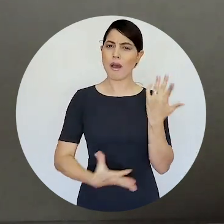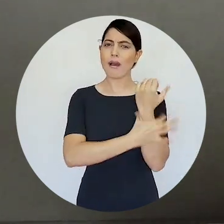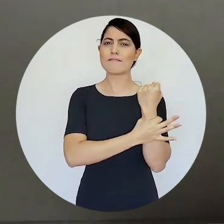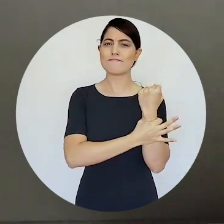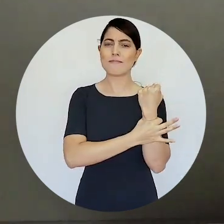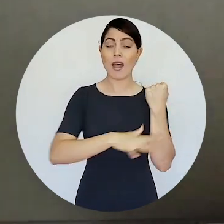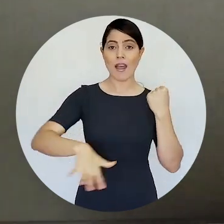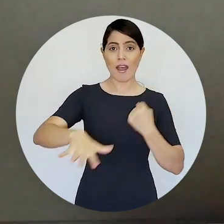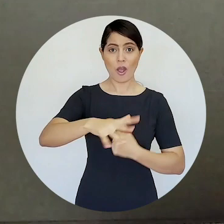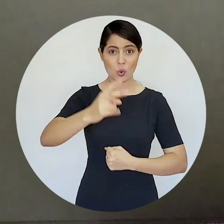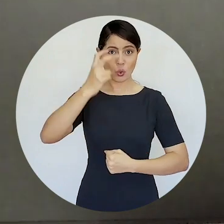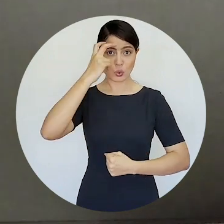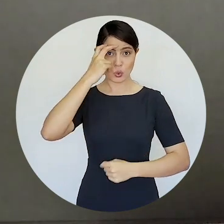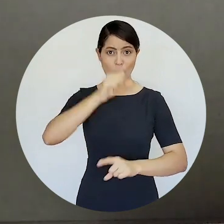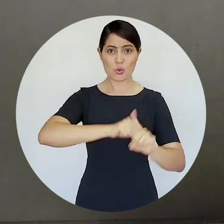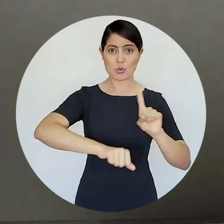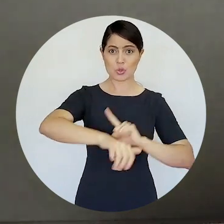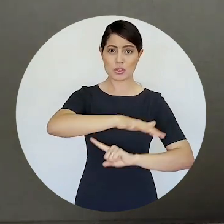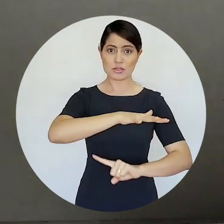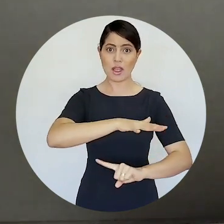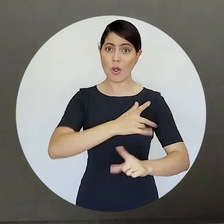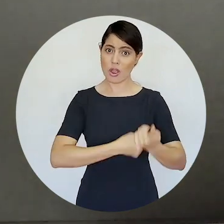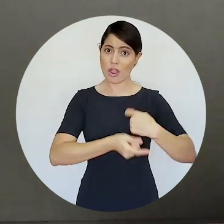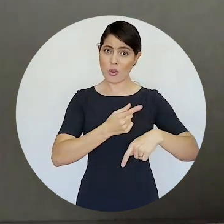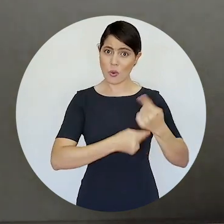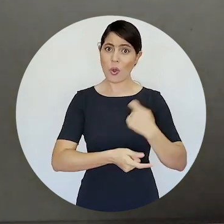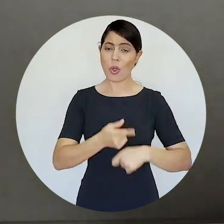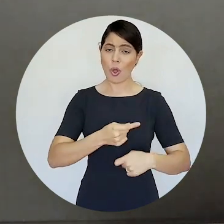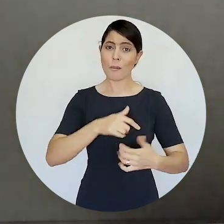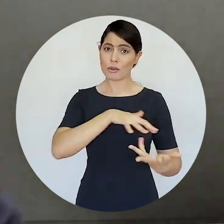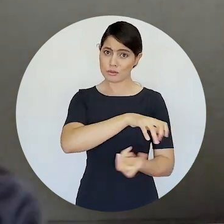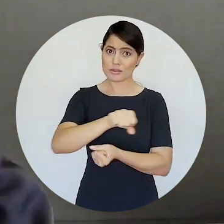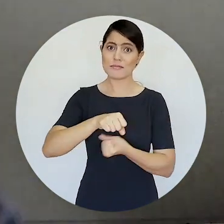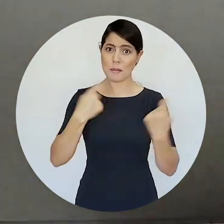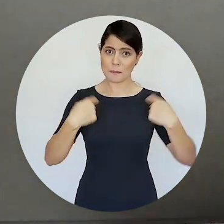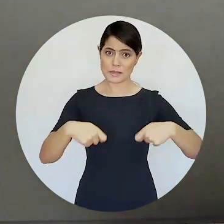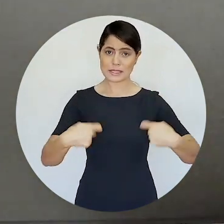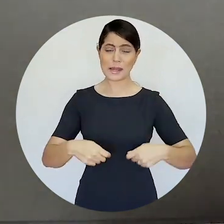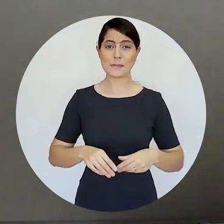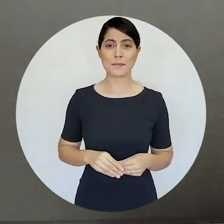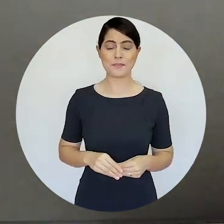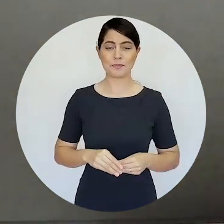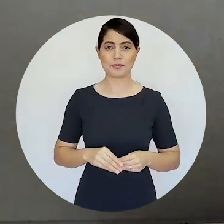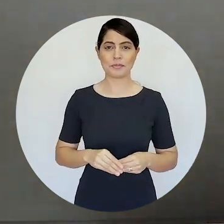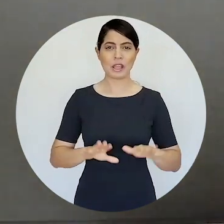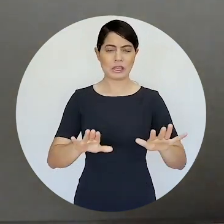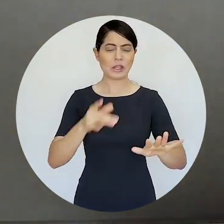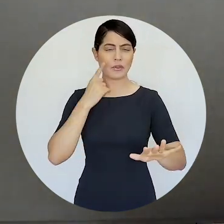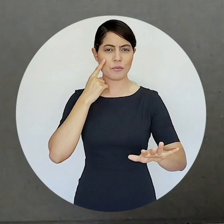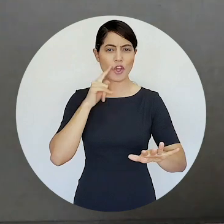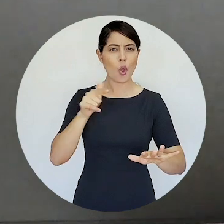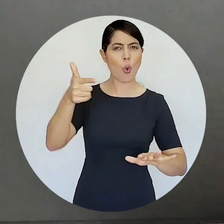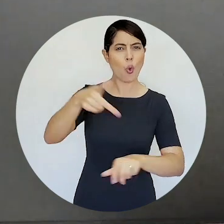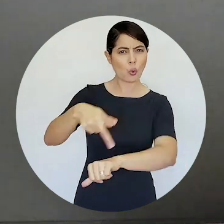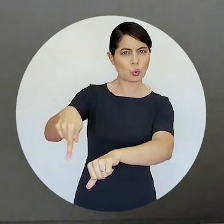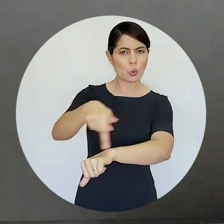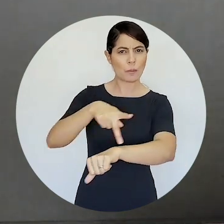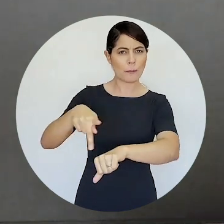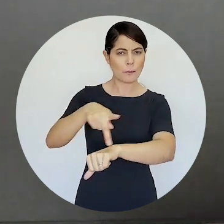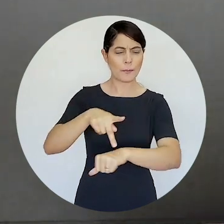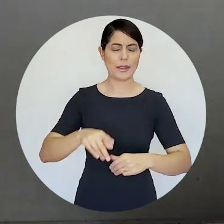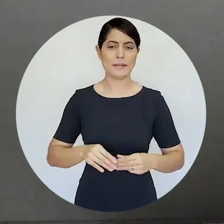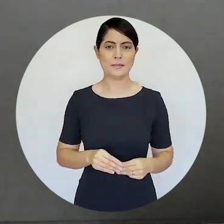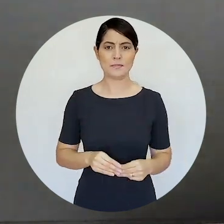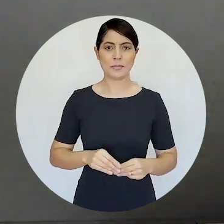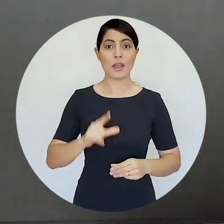ambiental, cultural, social e economicamente sustentáveis. Saindo um pouco do ordenamento jurídico